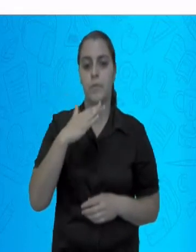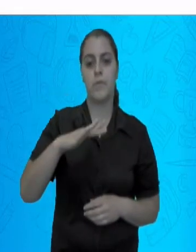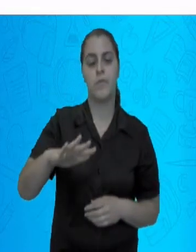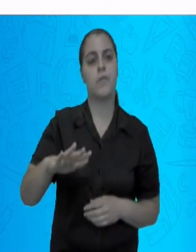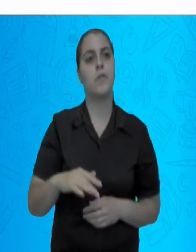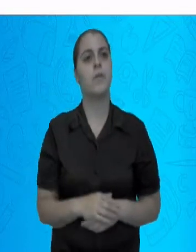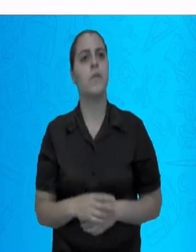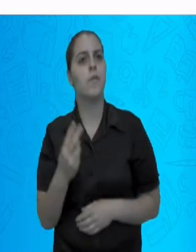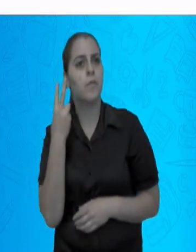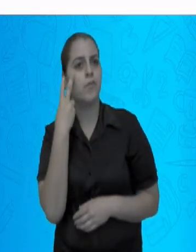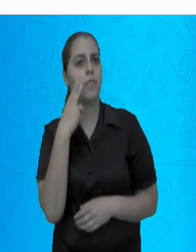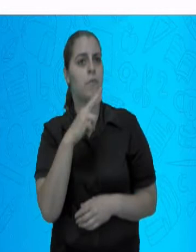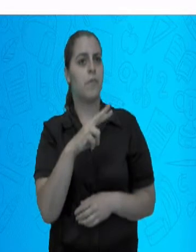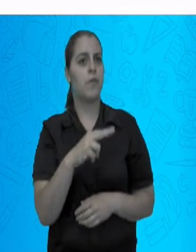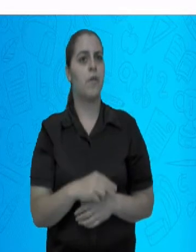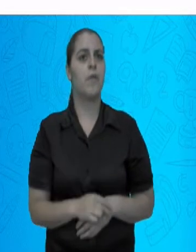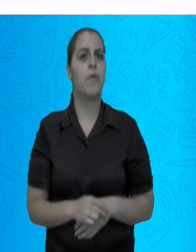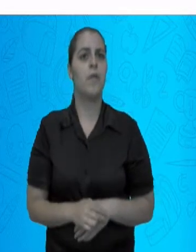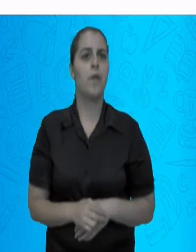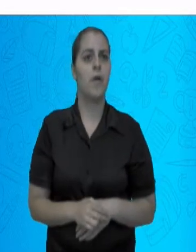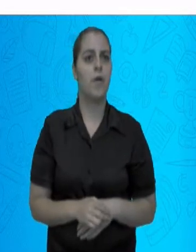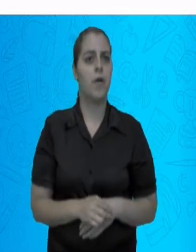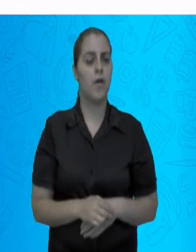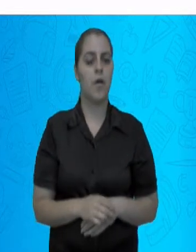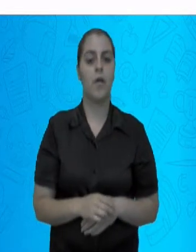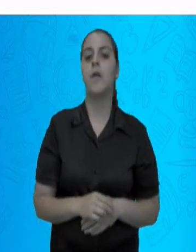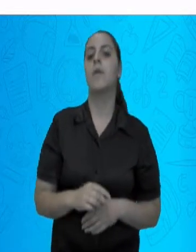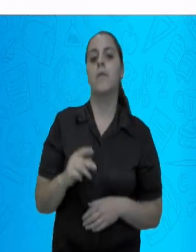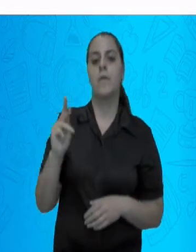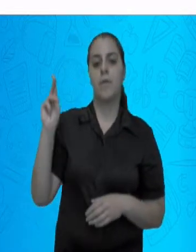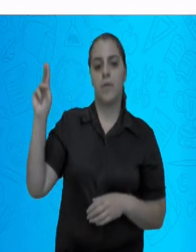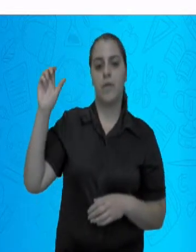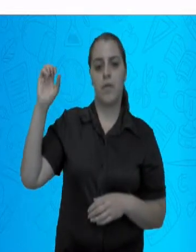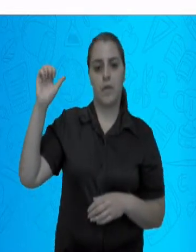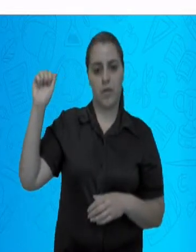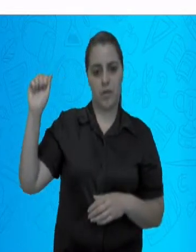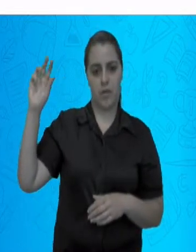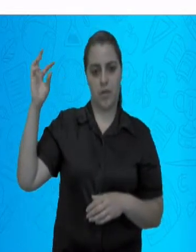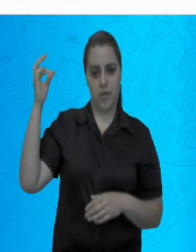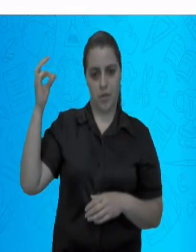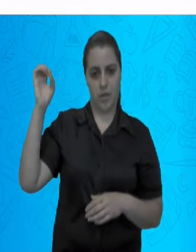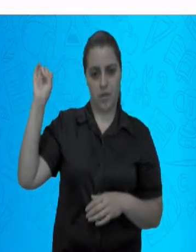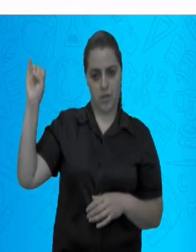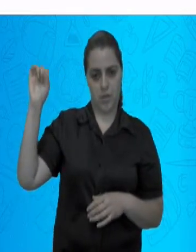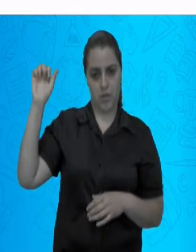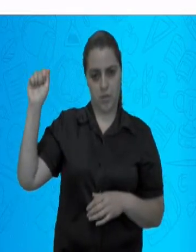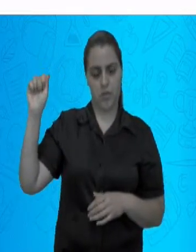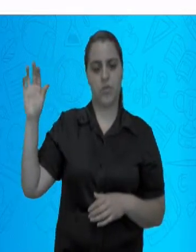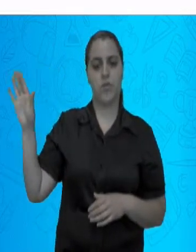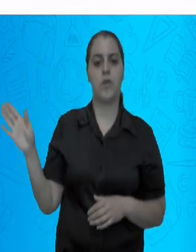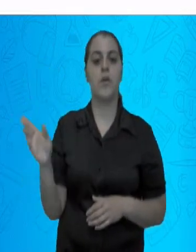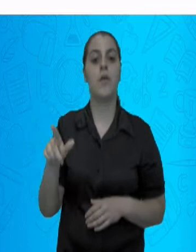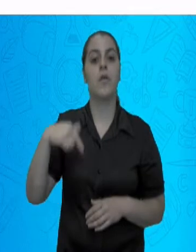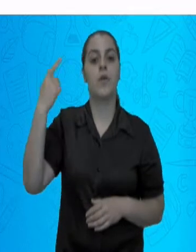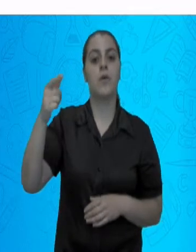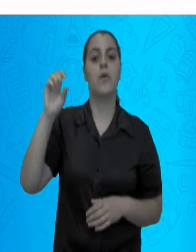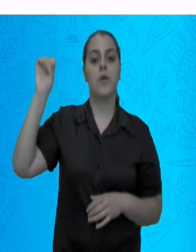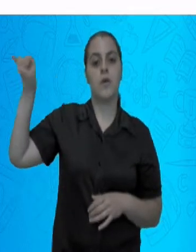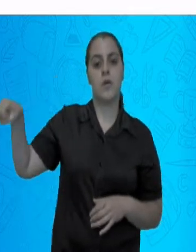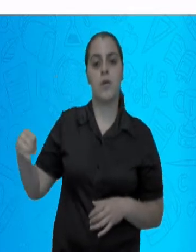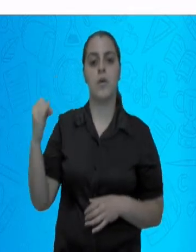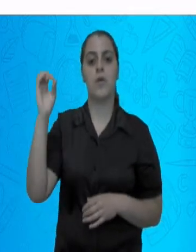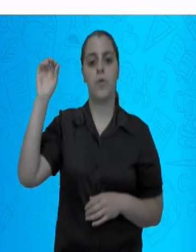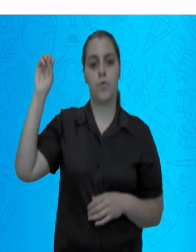ver? Está aqui a Kátia e o José, que foram a coluna que chegou só